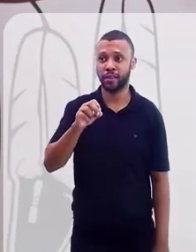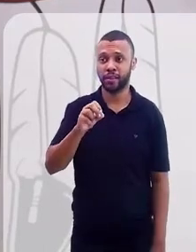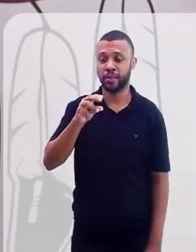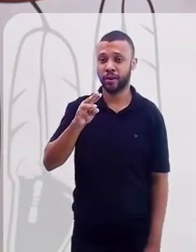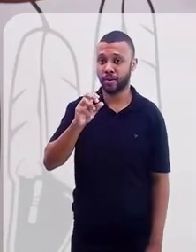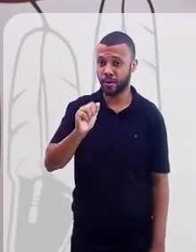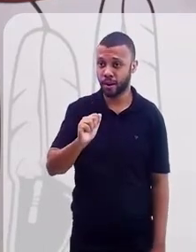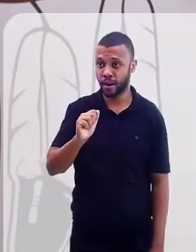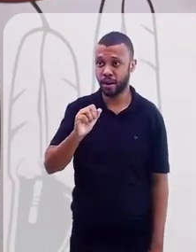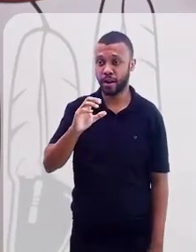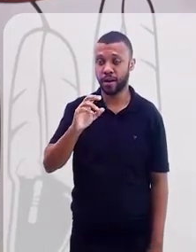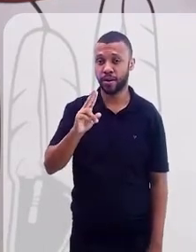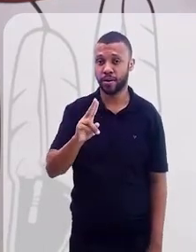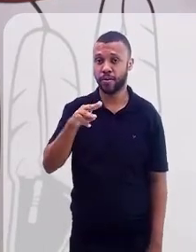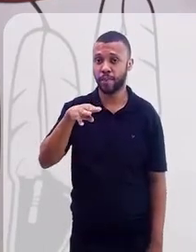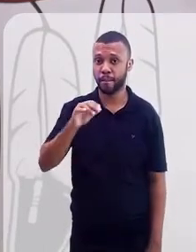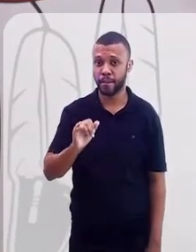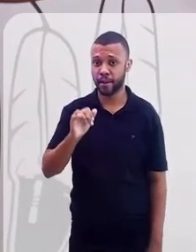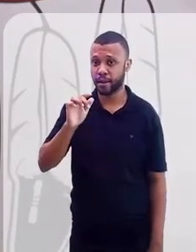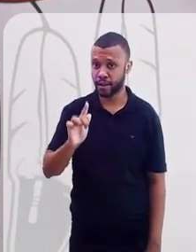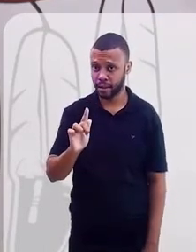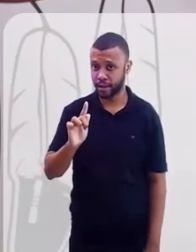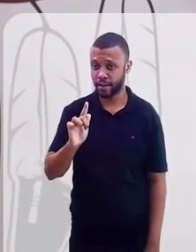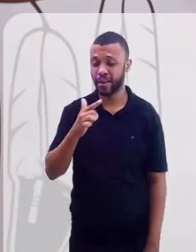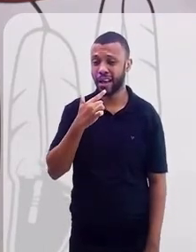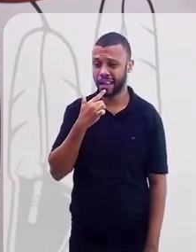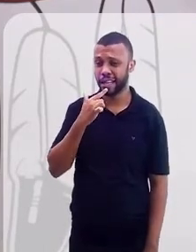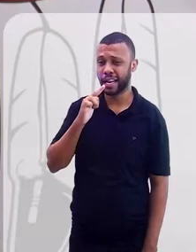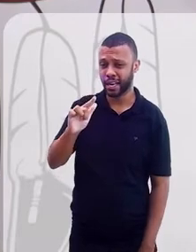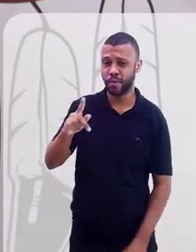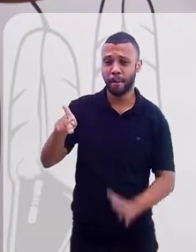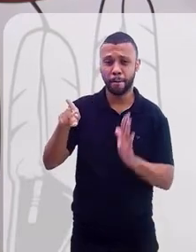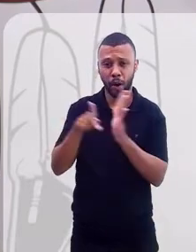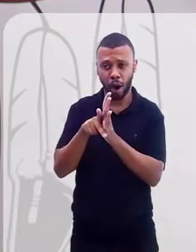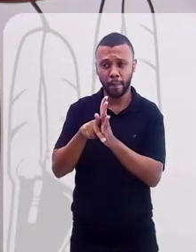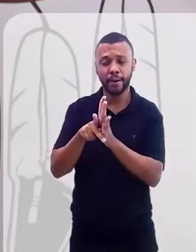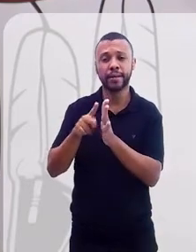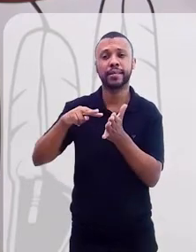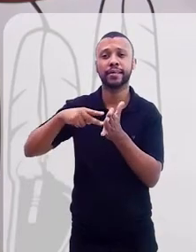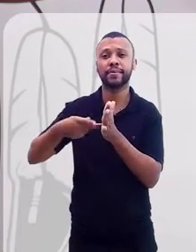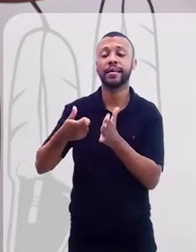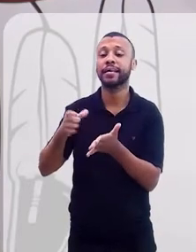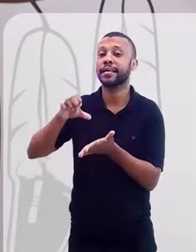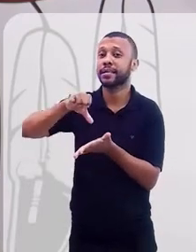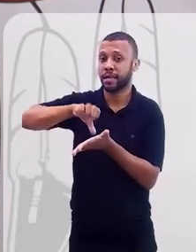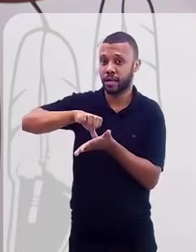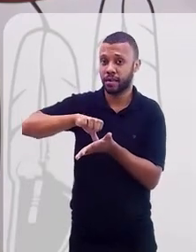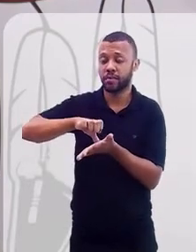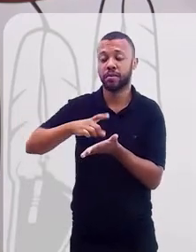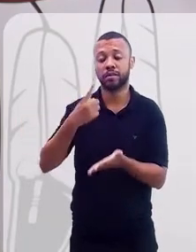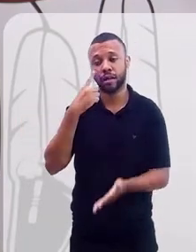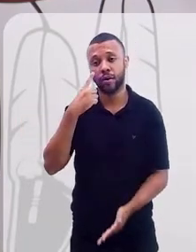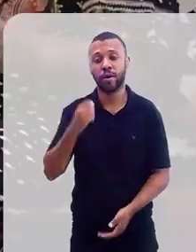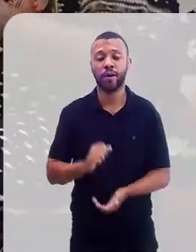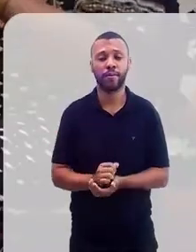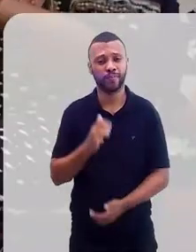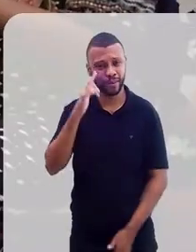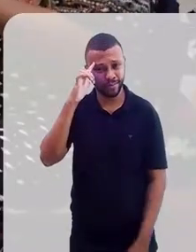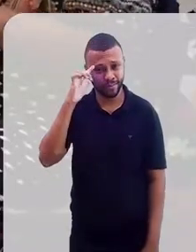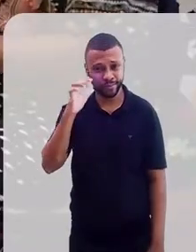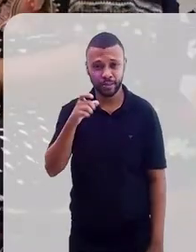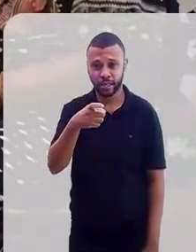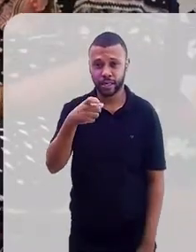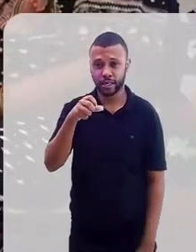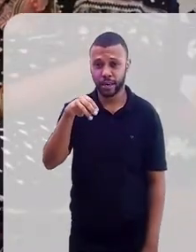é. É Noyokami, é uma forma de falar essa língua Ojibwe, que significa centro, né? Então,